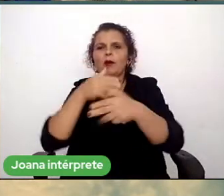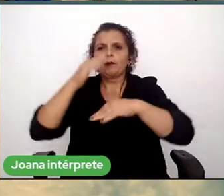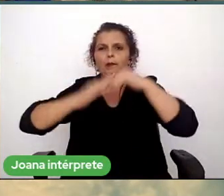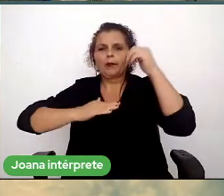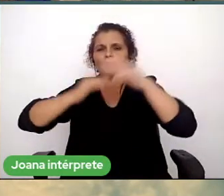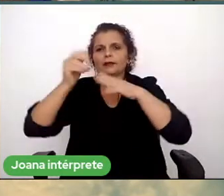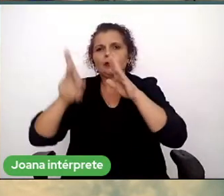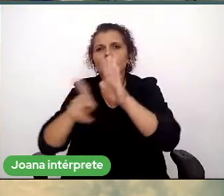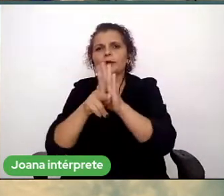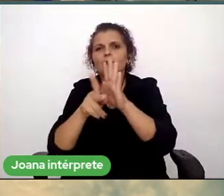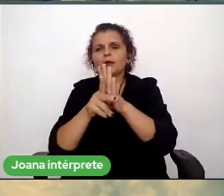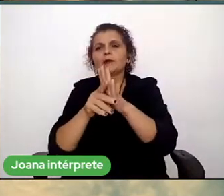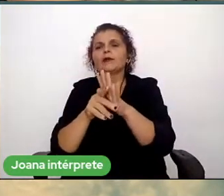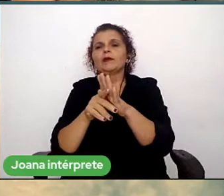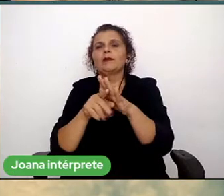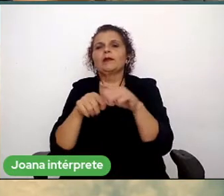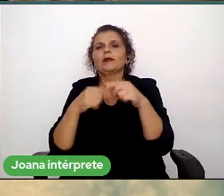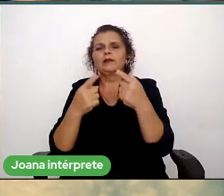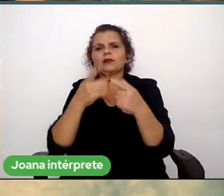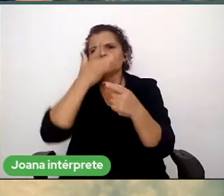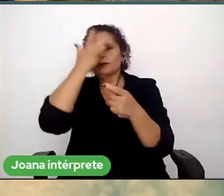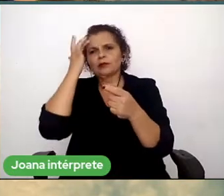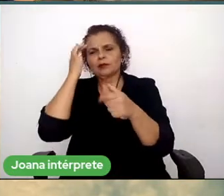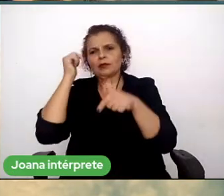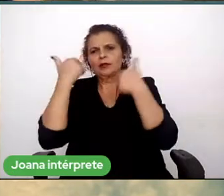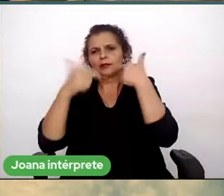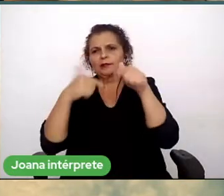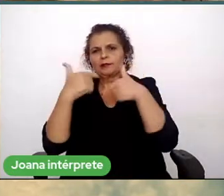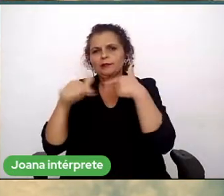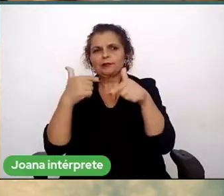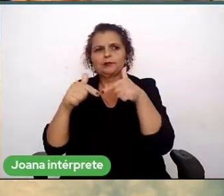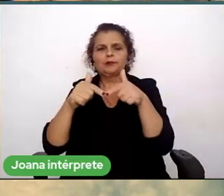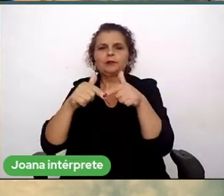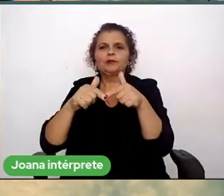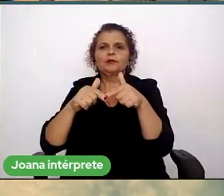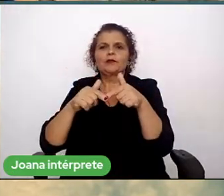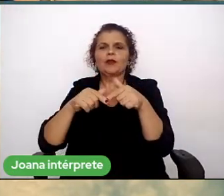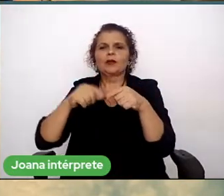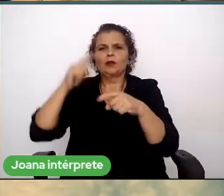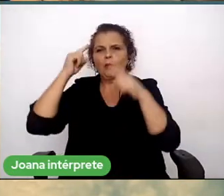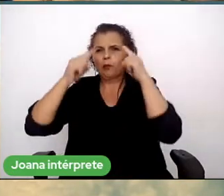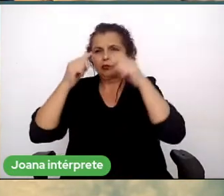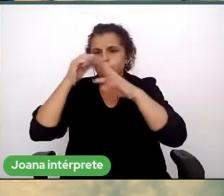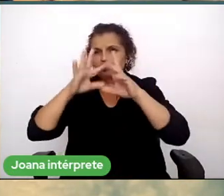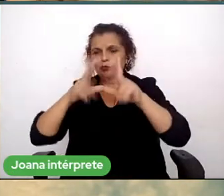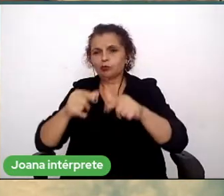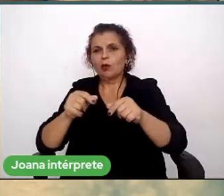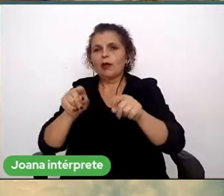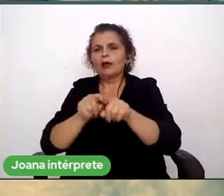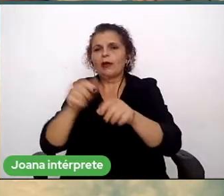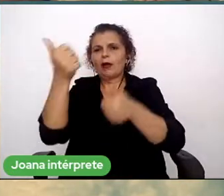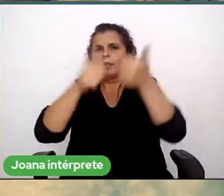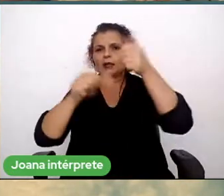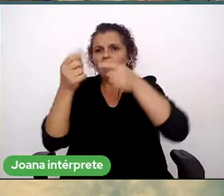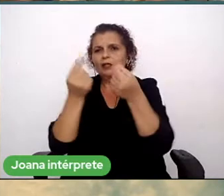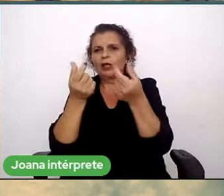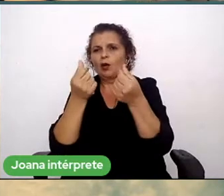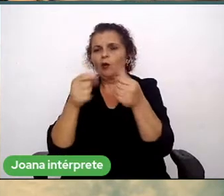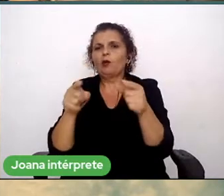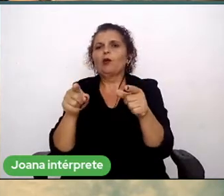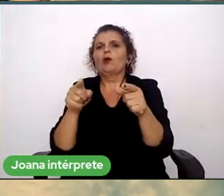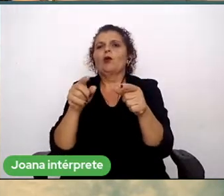específicas de engenharia mas as pessoas que trabalham em domínios distintos na potters como análise de negócio